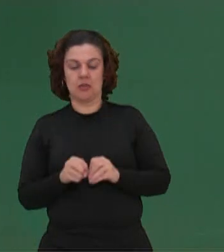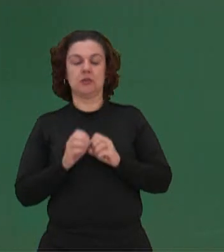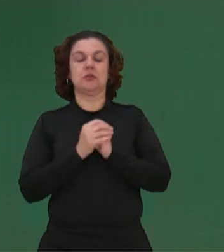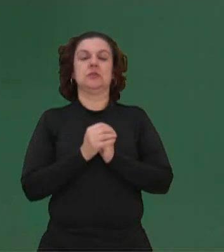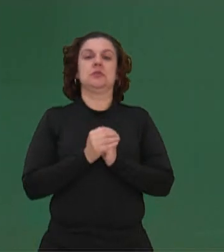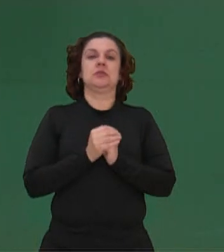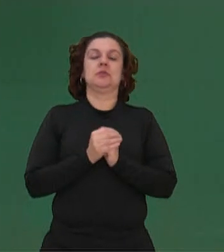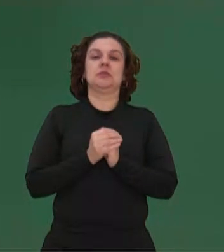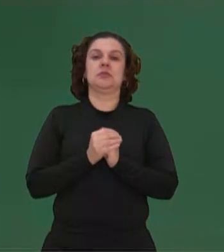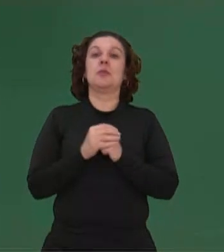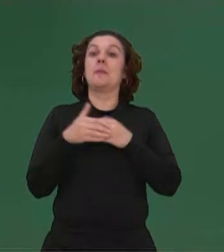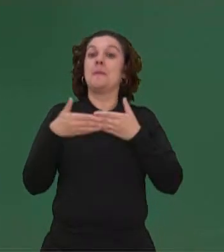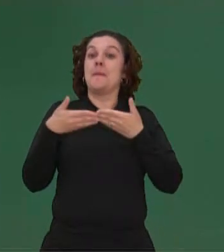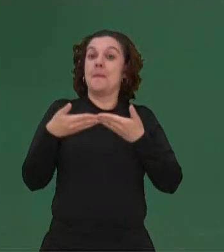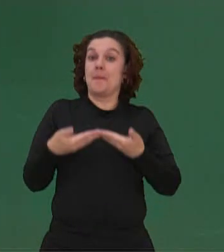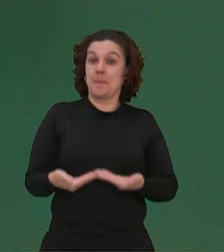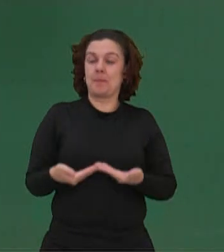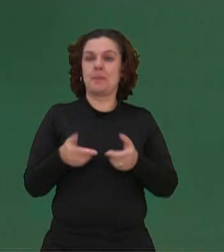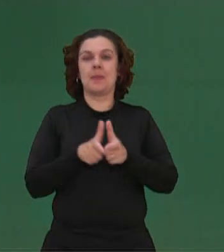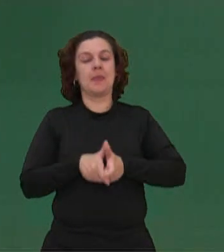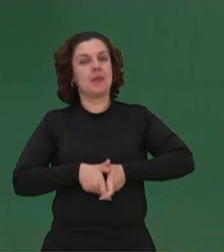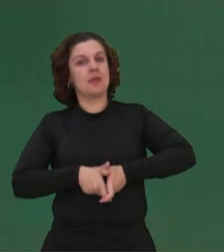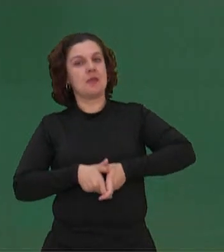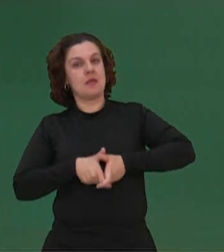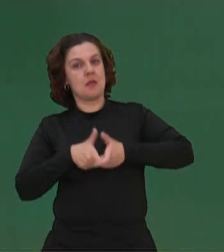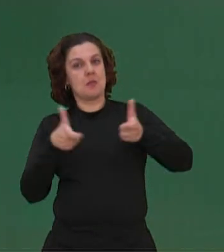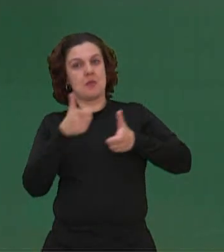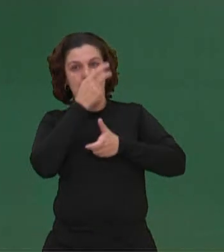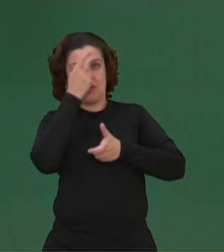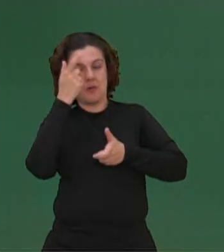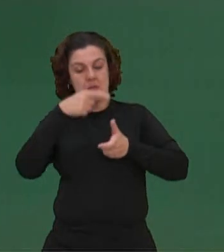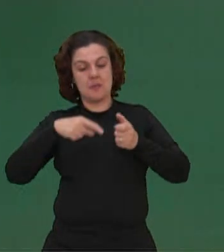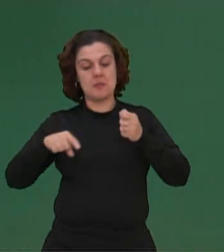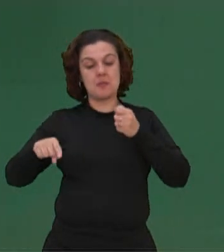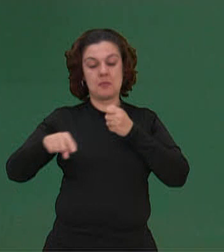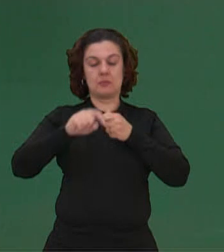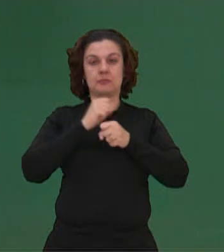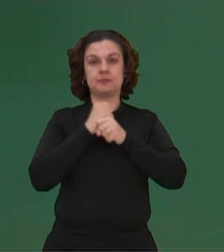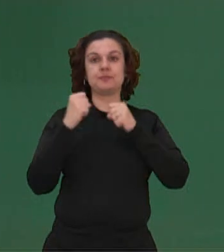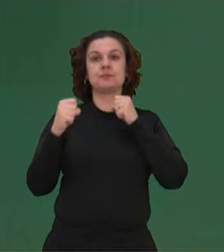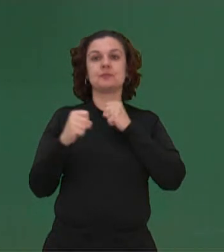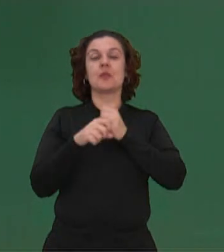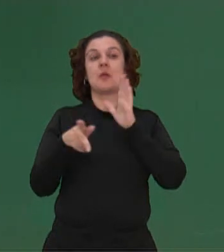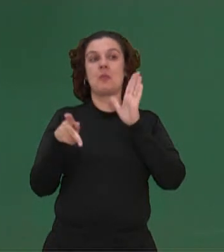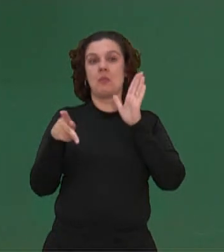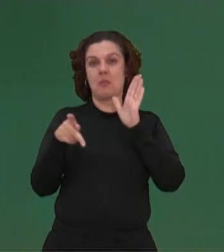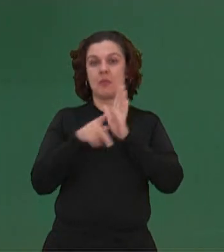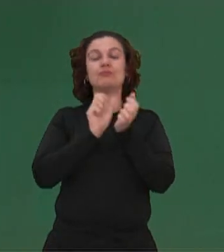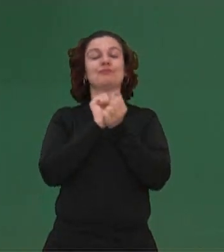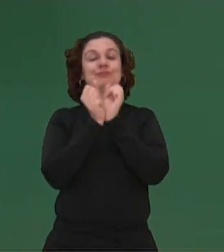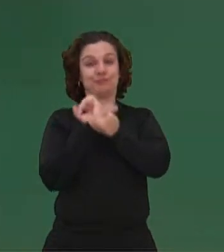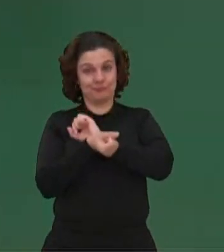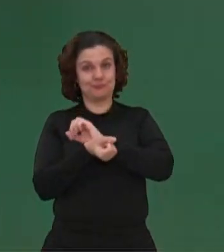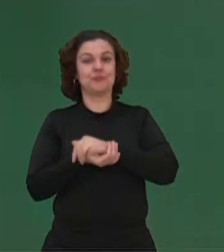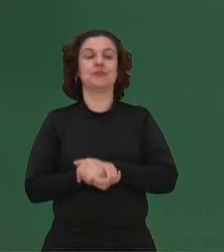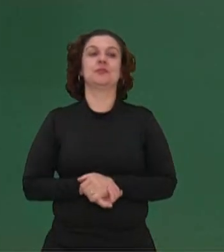dessa sociedade açucareira, mas o maior número de pessoas nessa sociedade era de